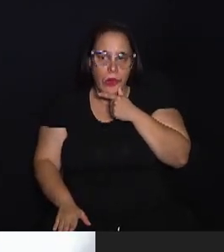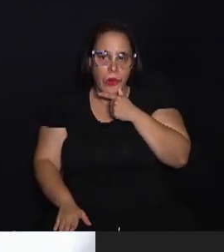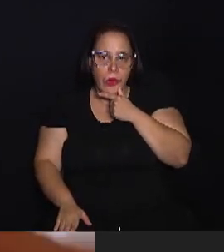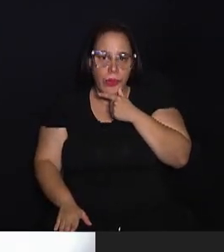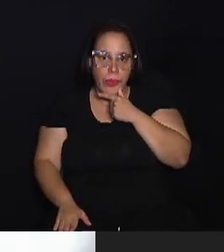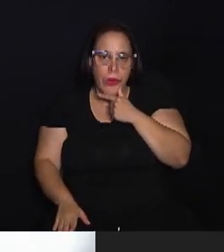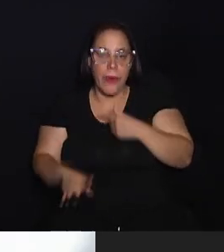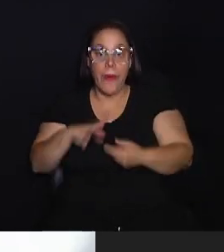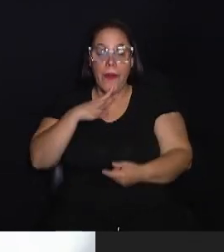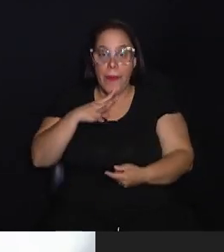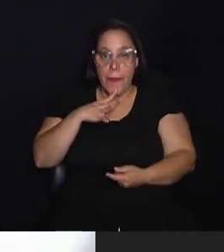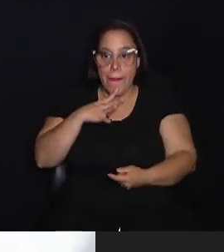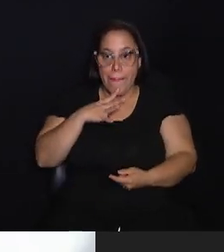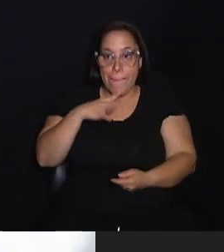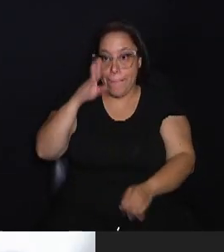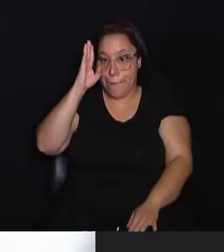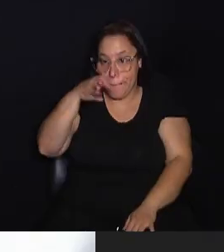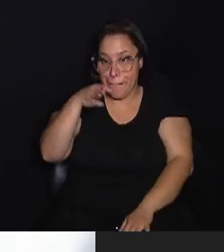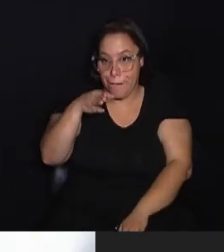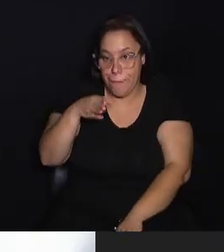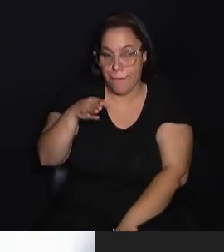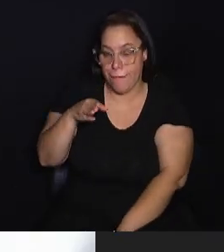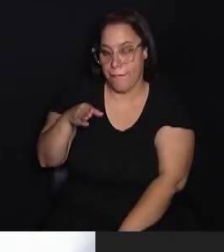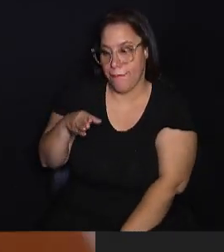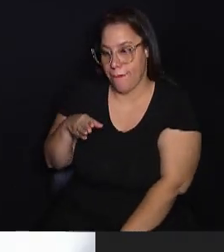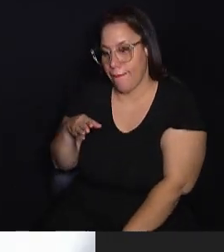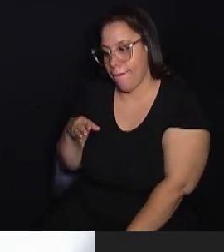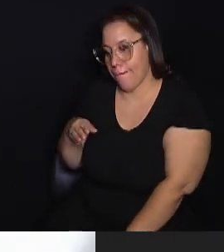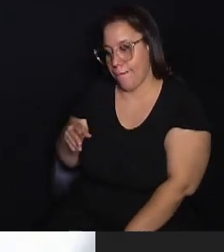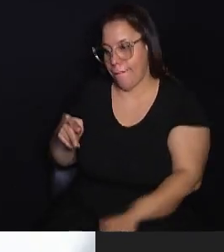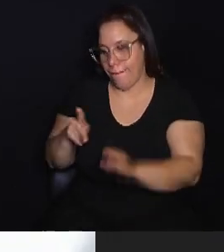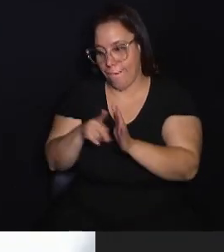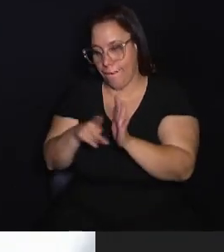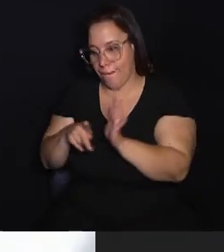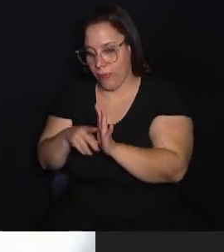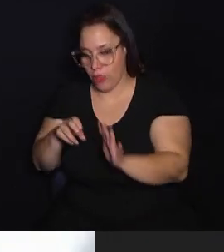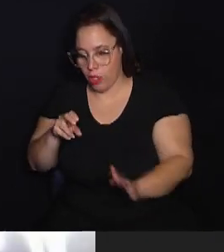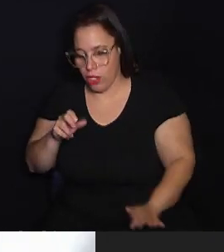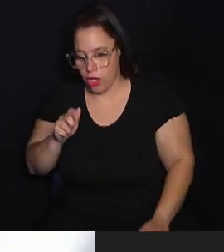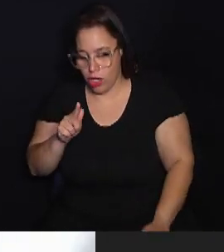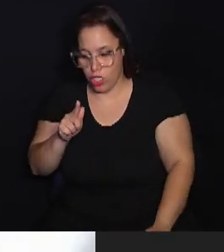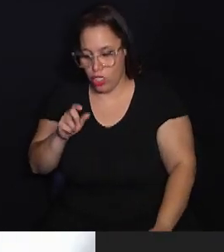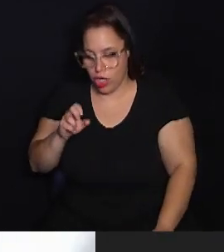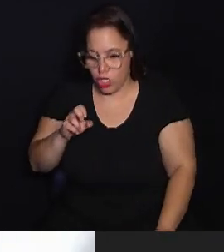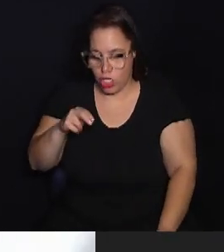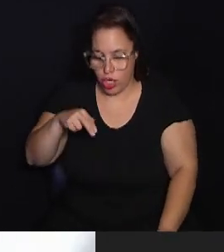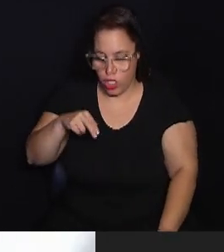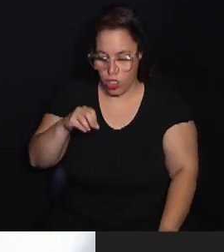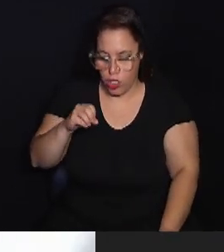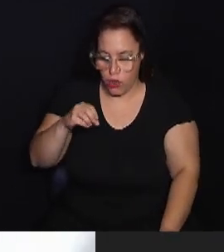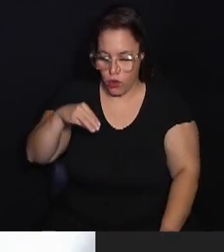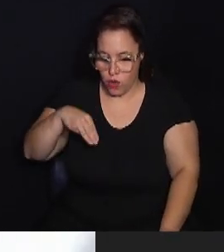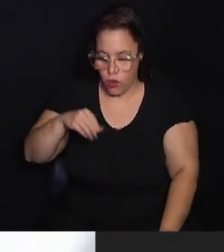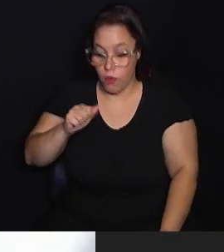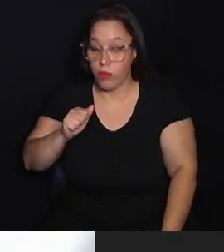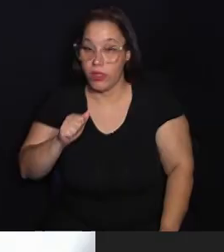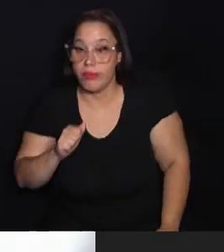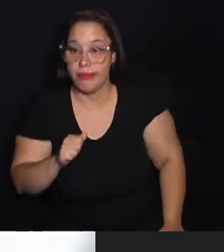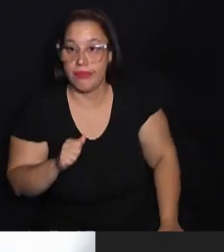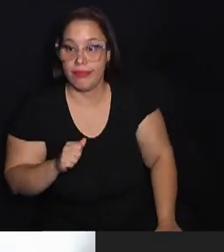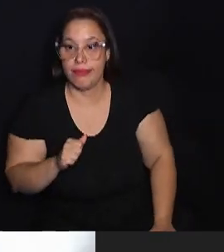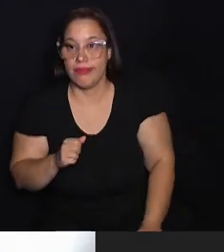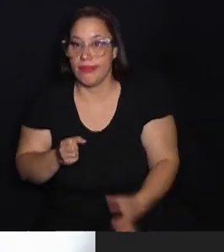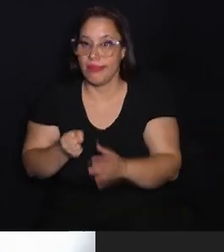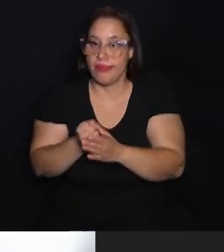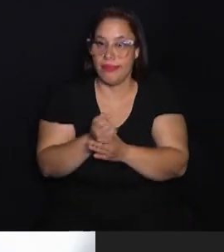o conhecimento, principalmente oriundo a partir do projeto Genoma, no início dos anos 2000, nós